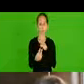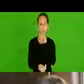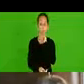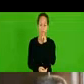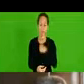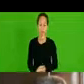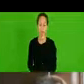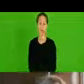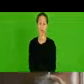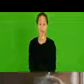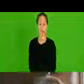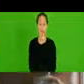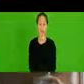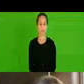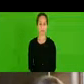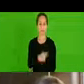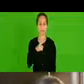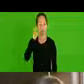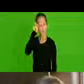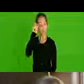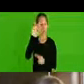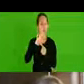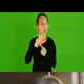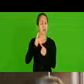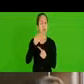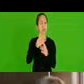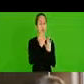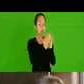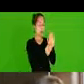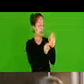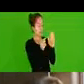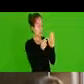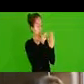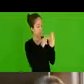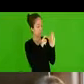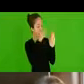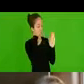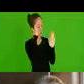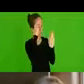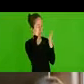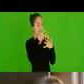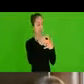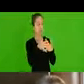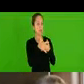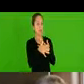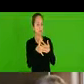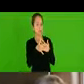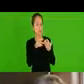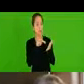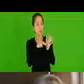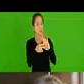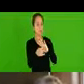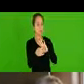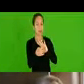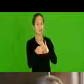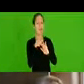Bardal vai dizer o seguinte, compreender o sentido do conteúdo, significante, significado, códigos e significações para